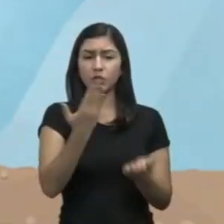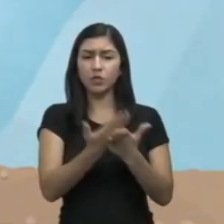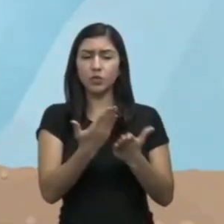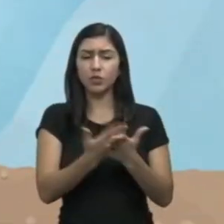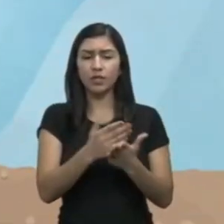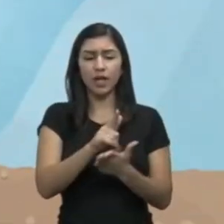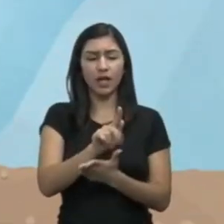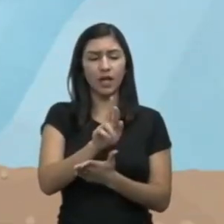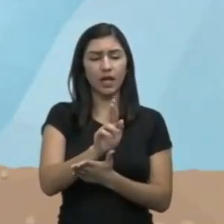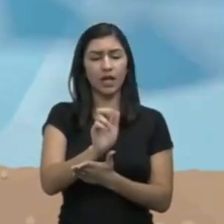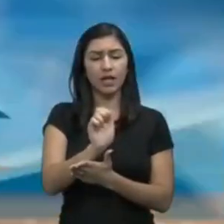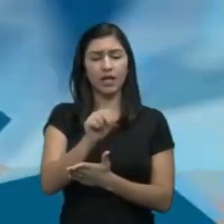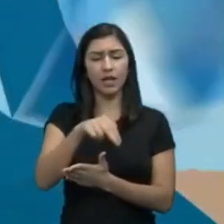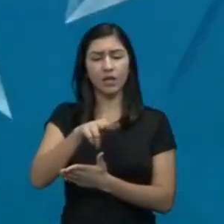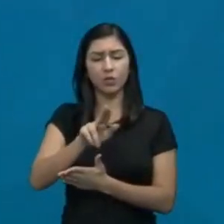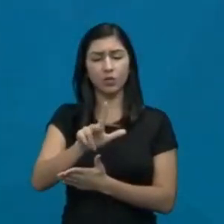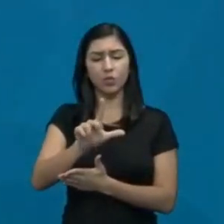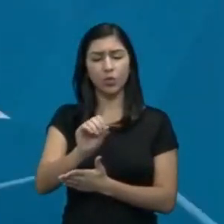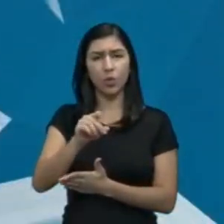a granulometria.